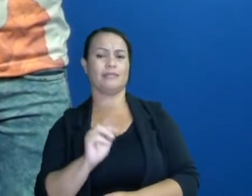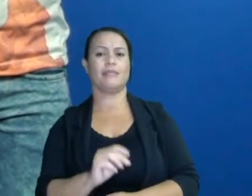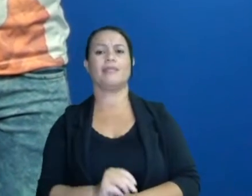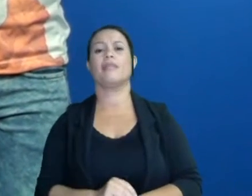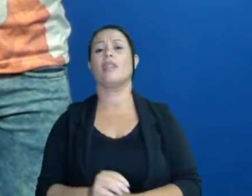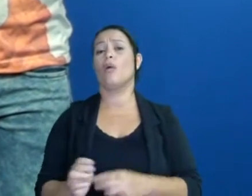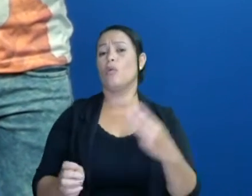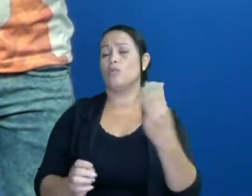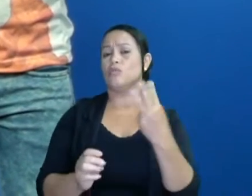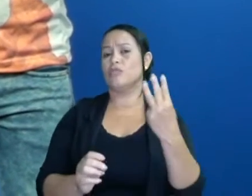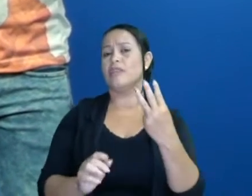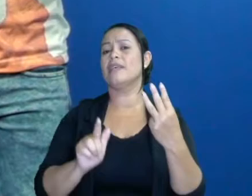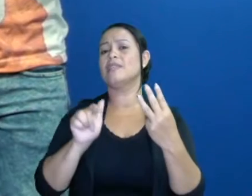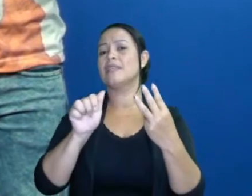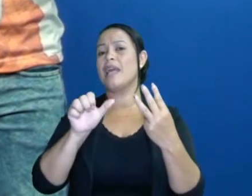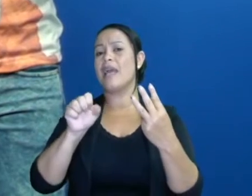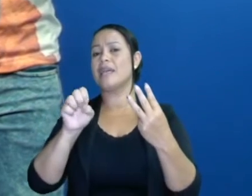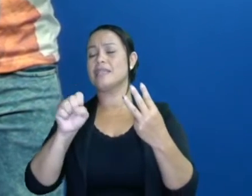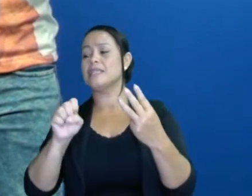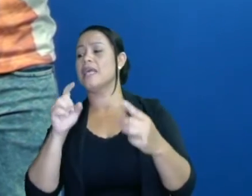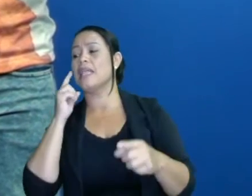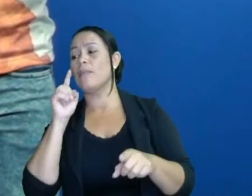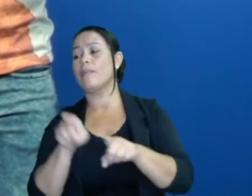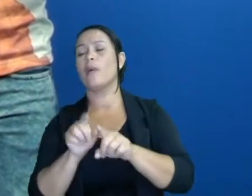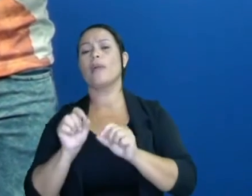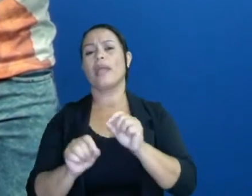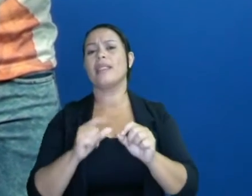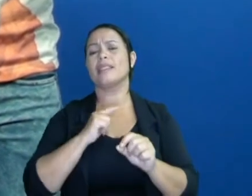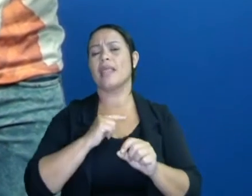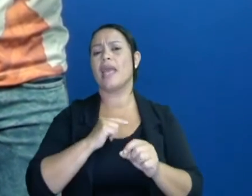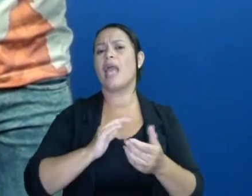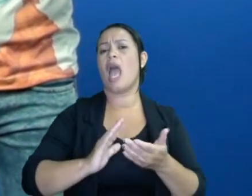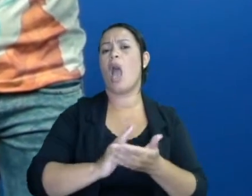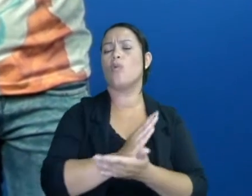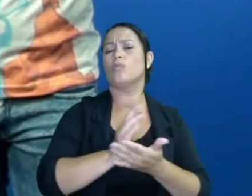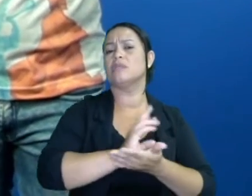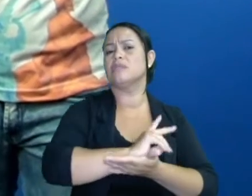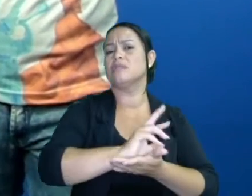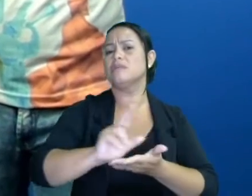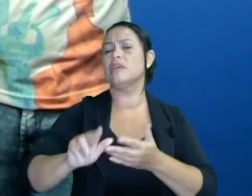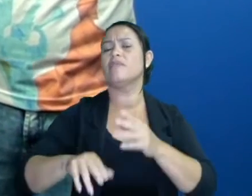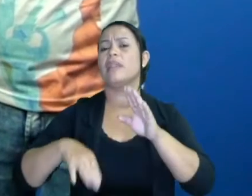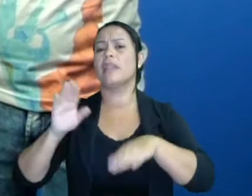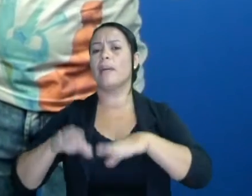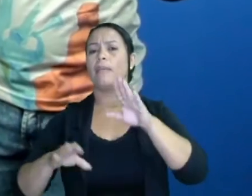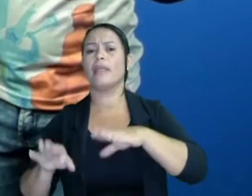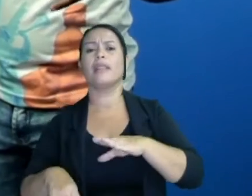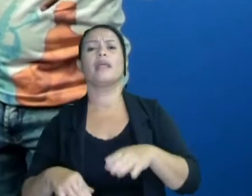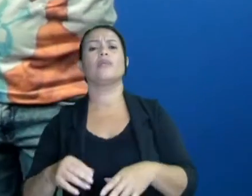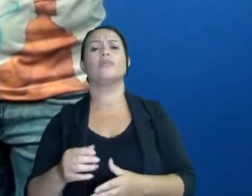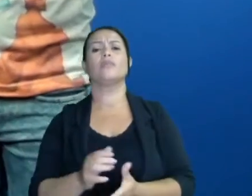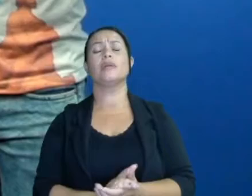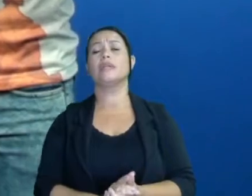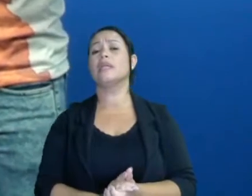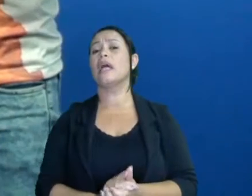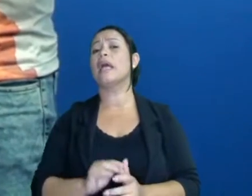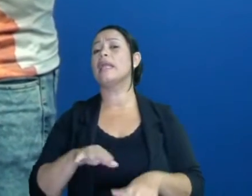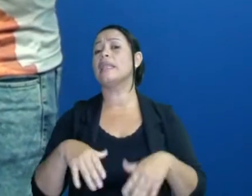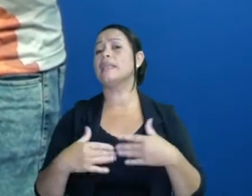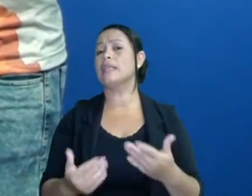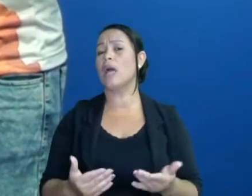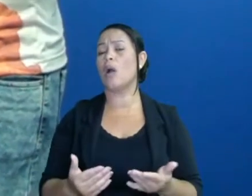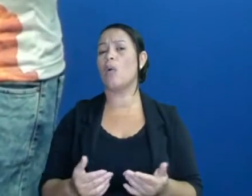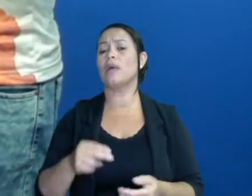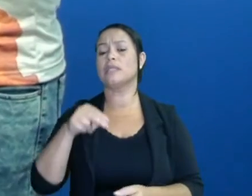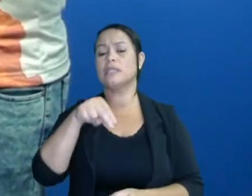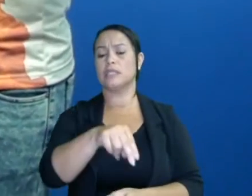Então, esses macronutrientes as plantas necessitam em proporções diferentes dependendo da cultura. A partir de então,